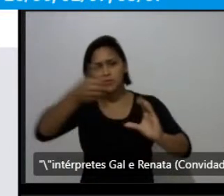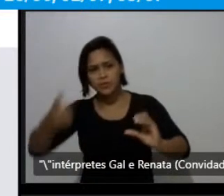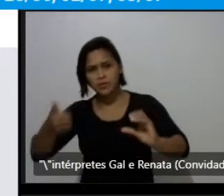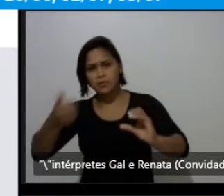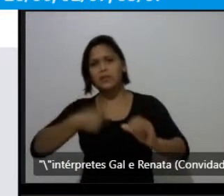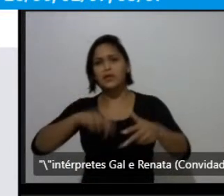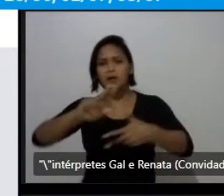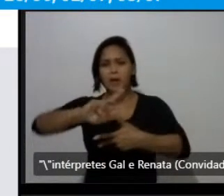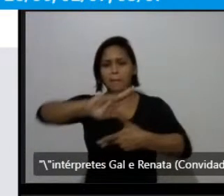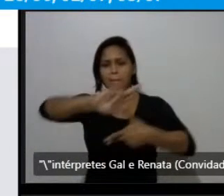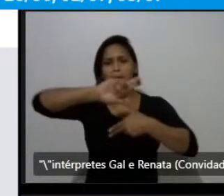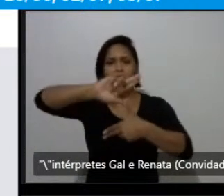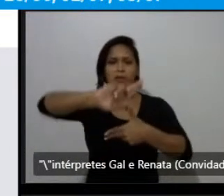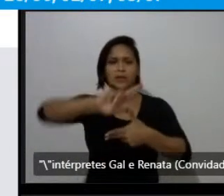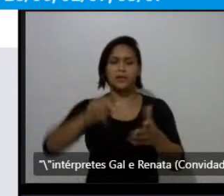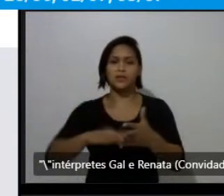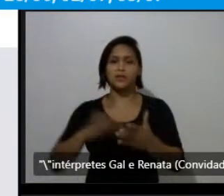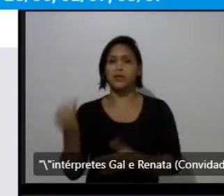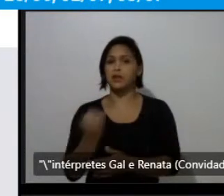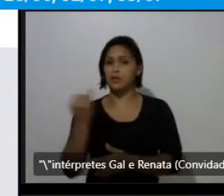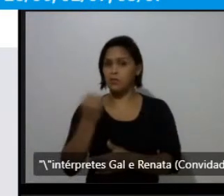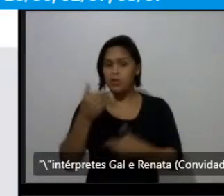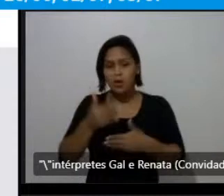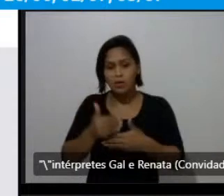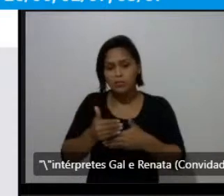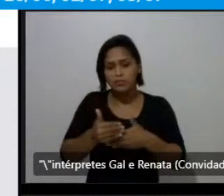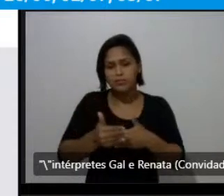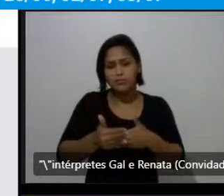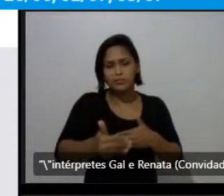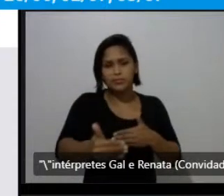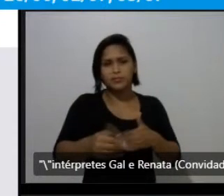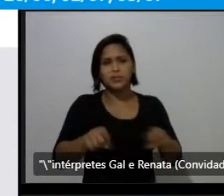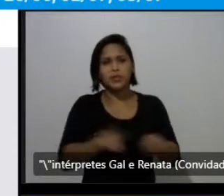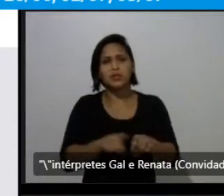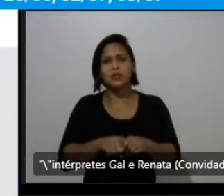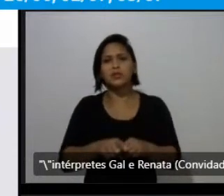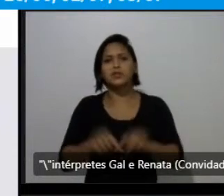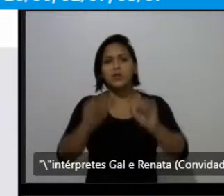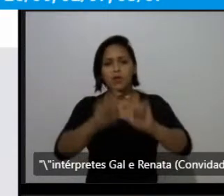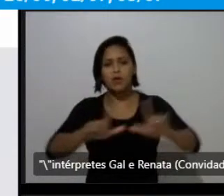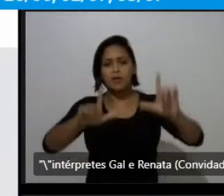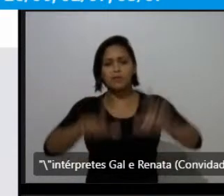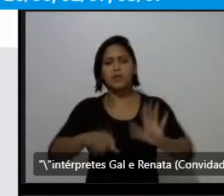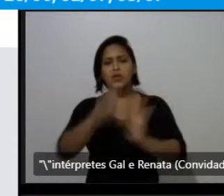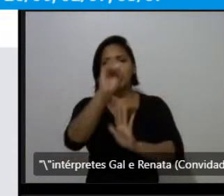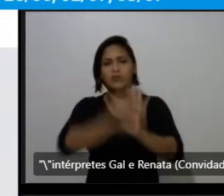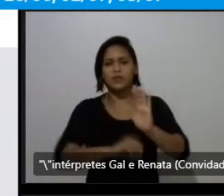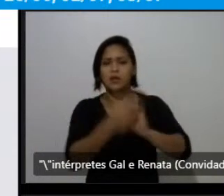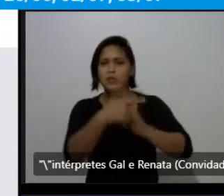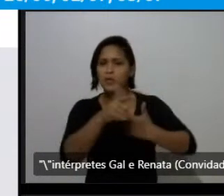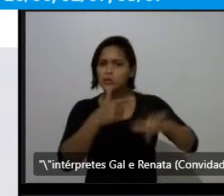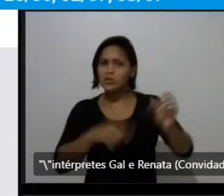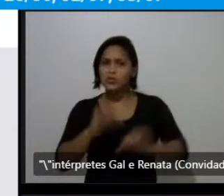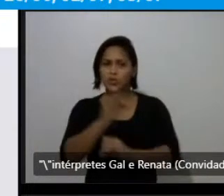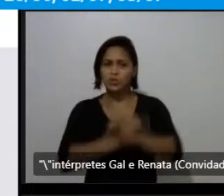dominação na América Latina, importantes, né, só a gente acompanhar aí, não a mídia oficial, né, mas as outras mídias,